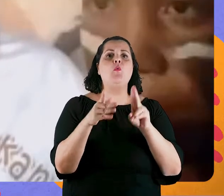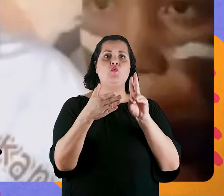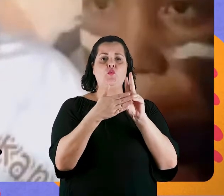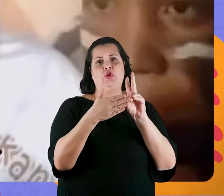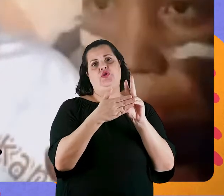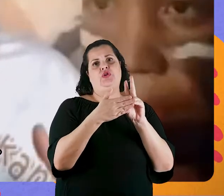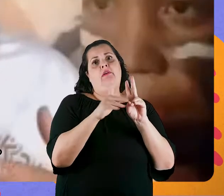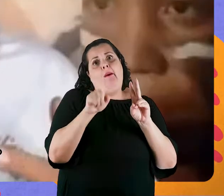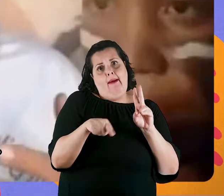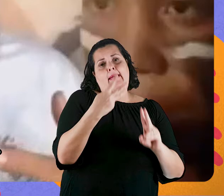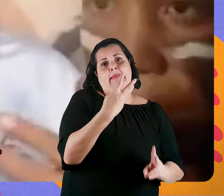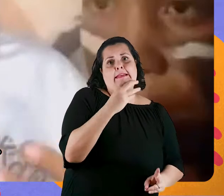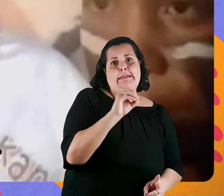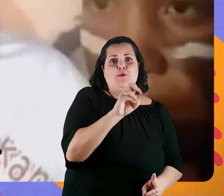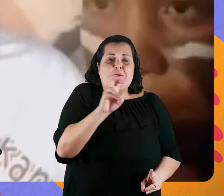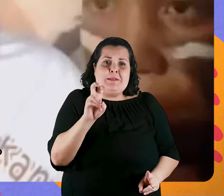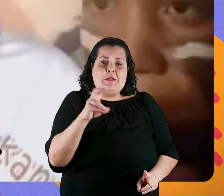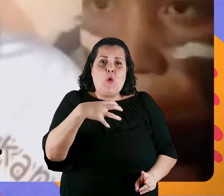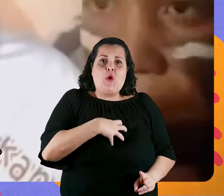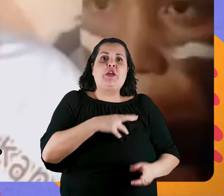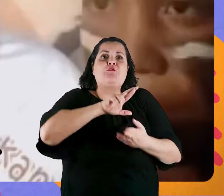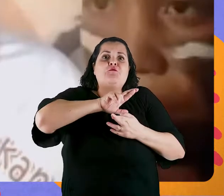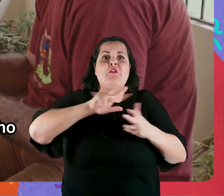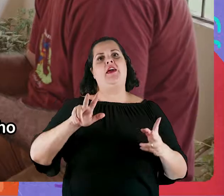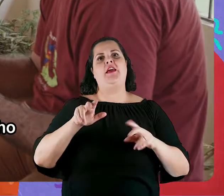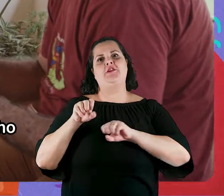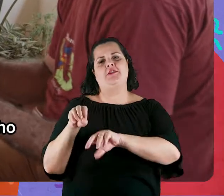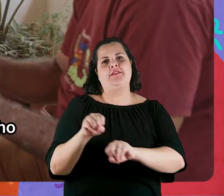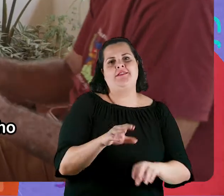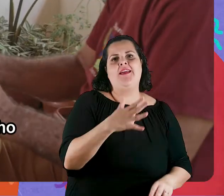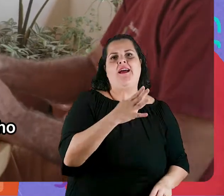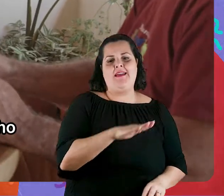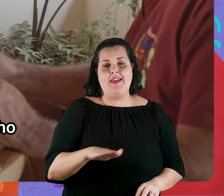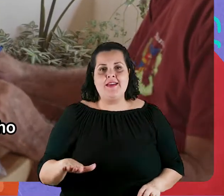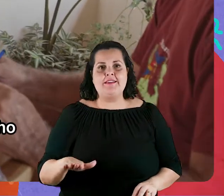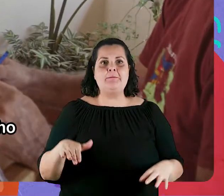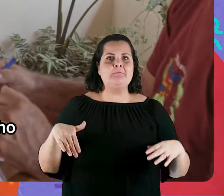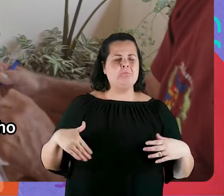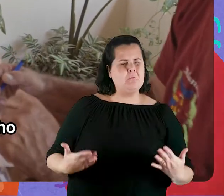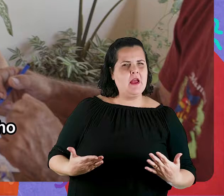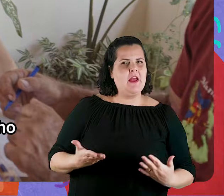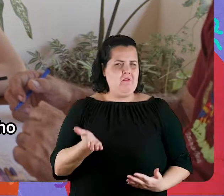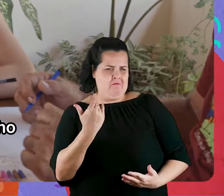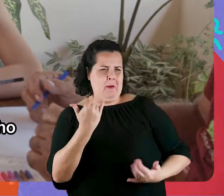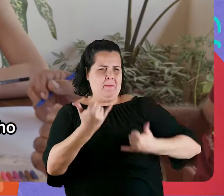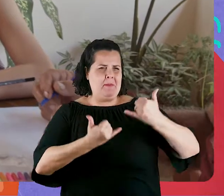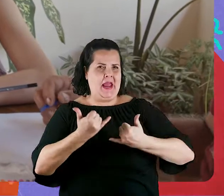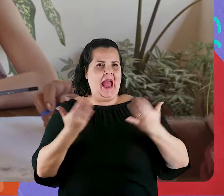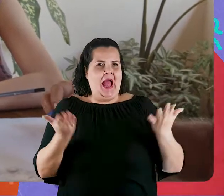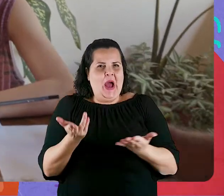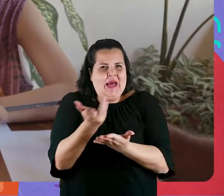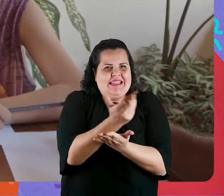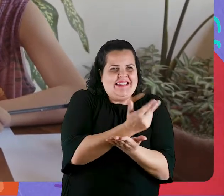para o mundo, portanto, 305 maneiras de educar as nossas crianças. Vamos brincar aqui um pouquinho de desenhar uma história,